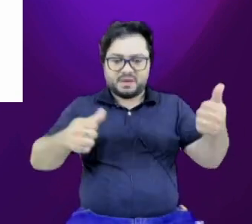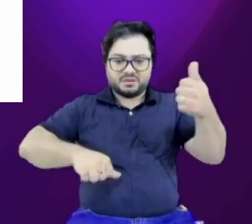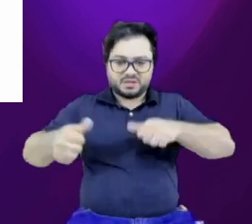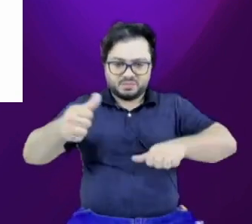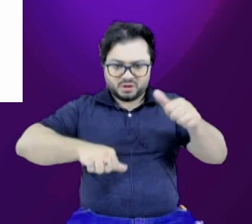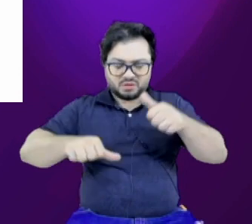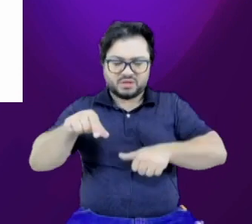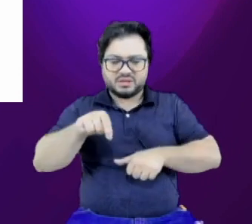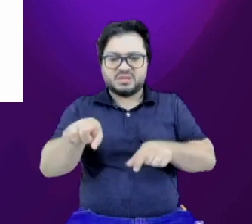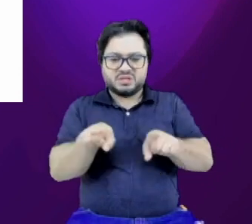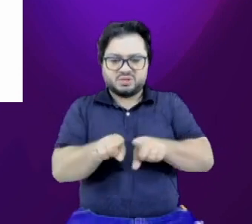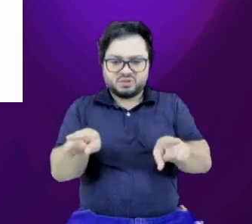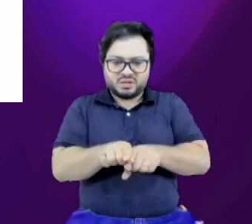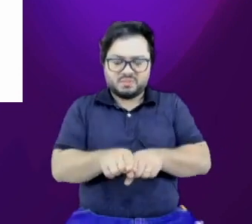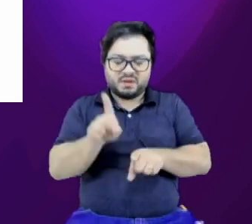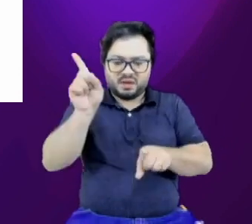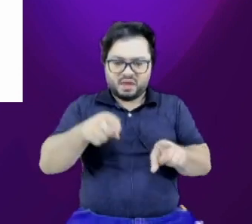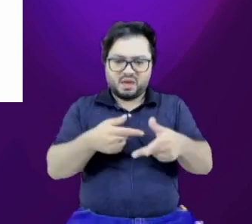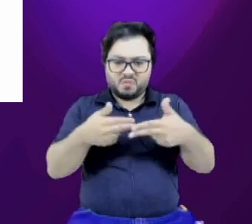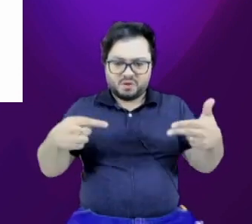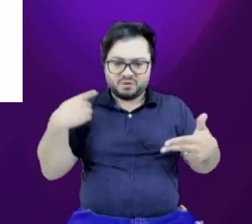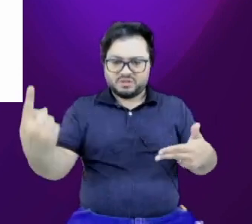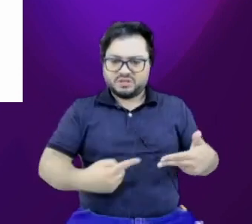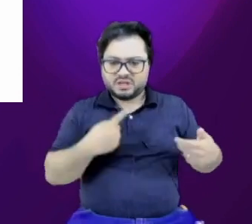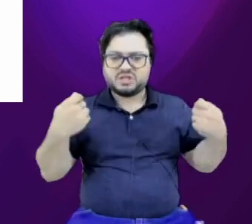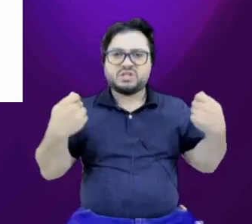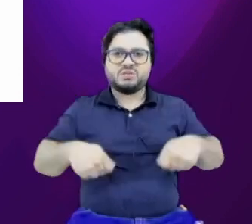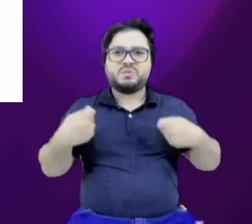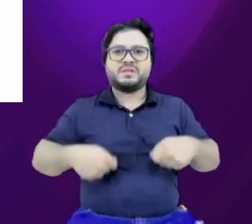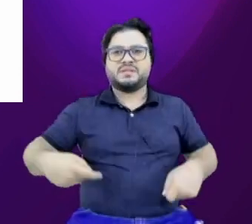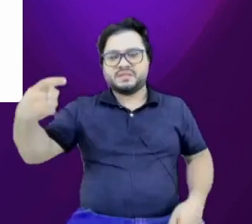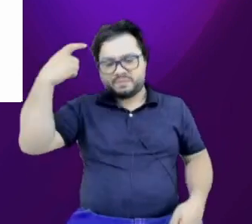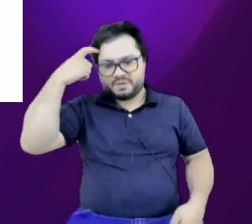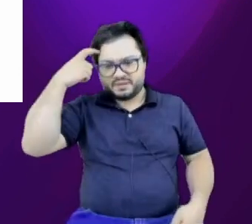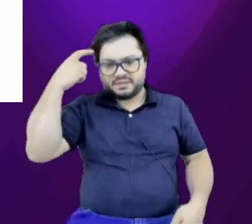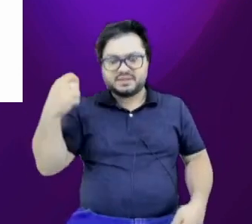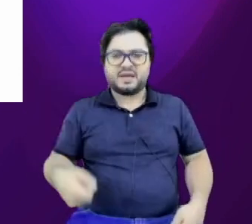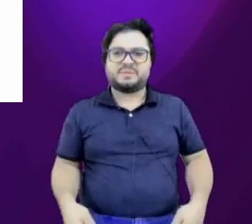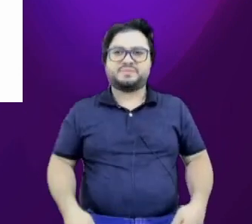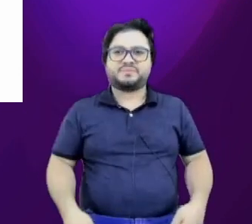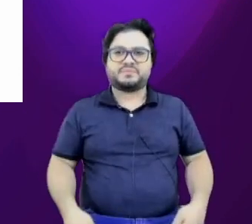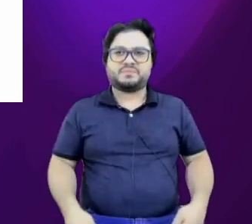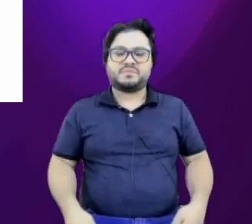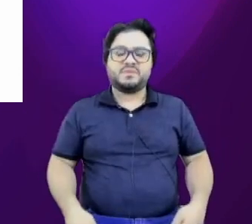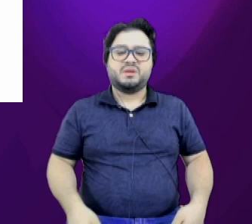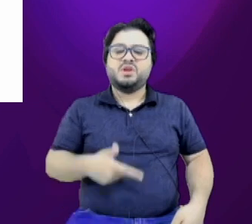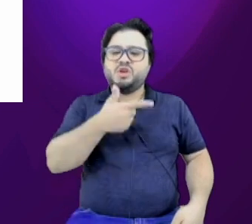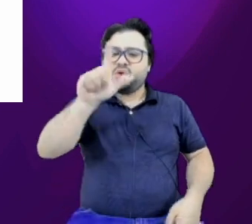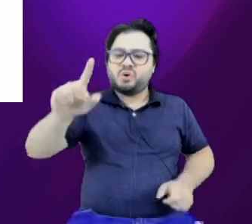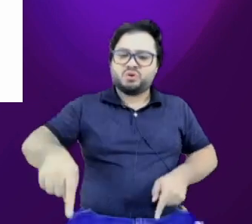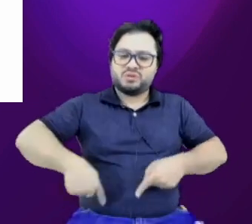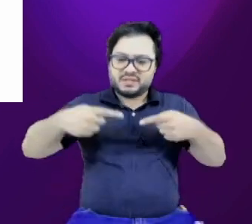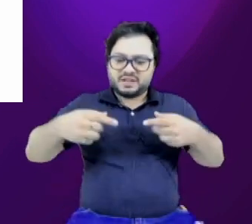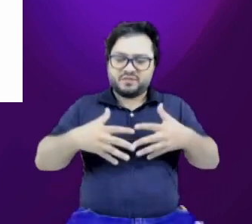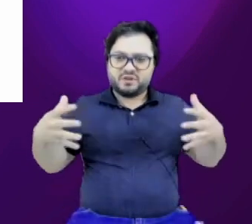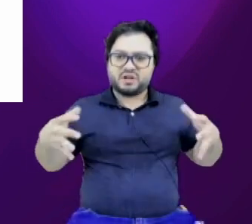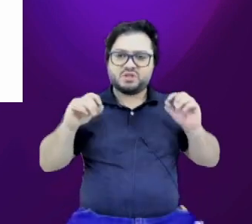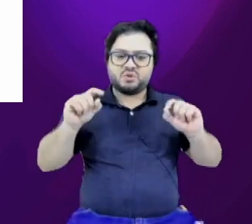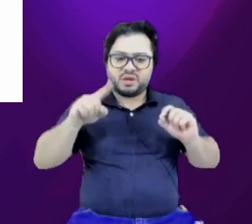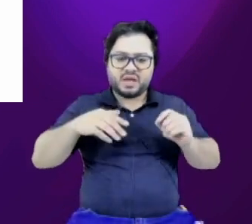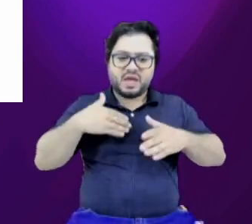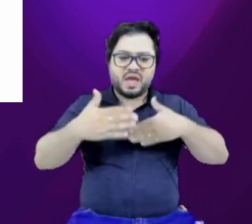isso também é algo que a gente tem que pensar. E outro desafio grande, que é o